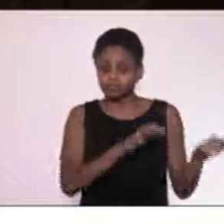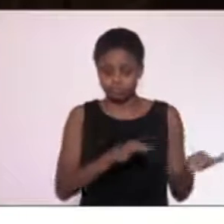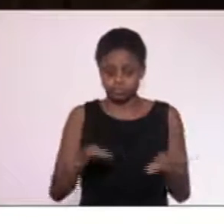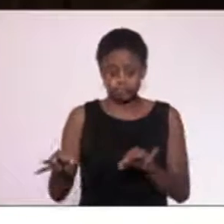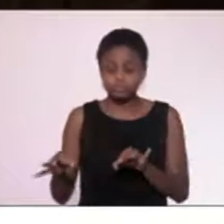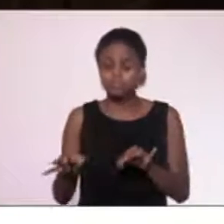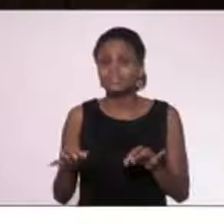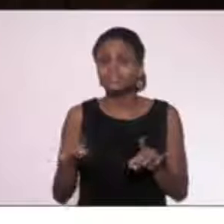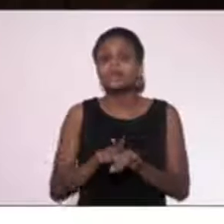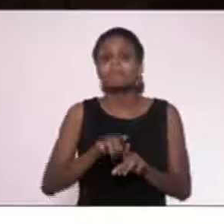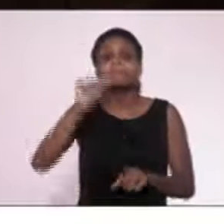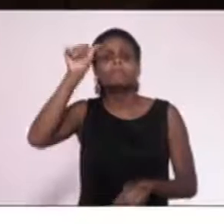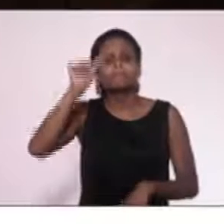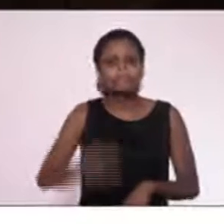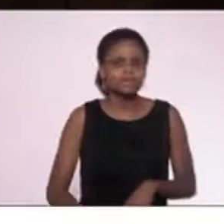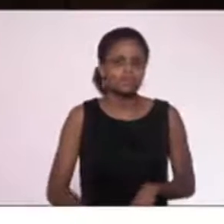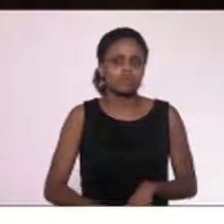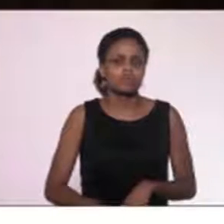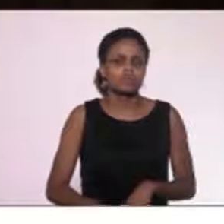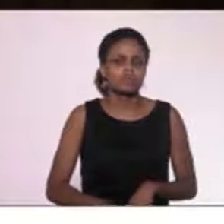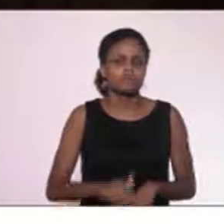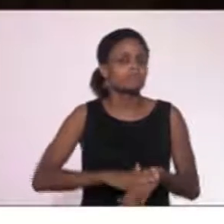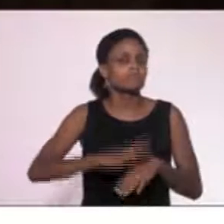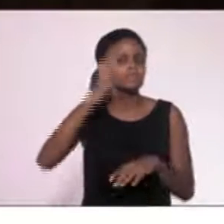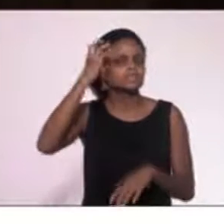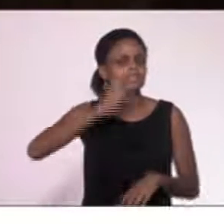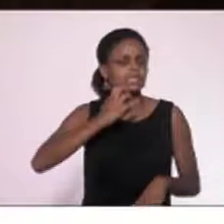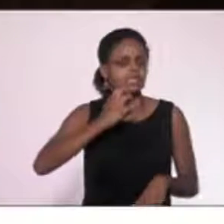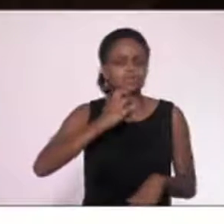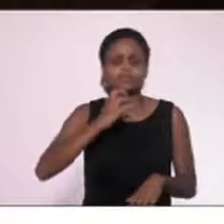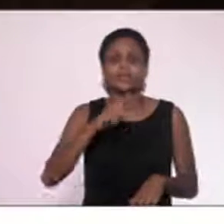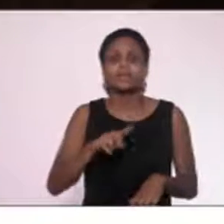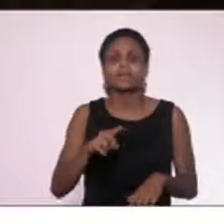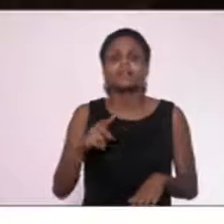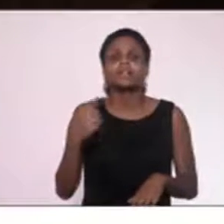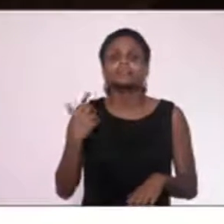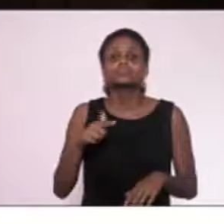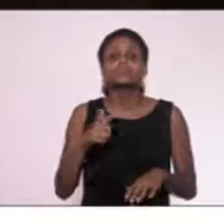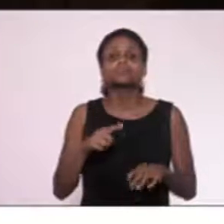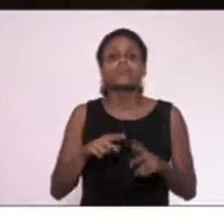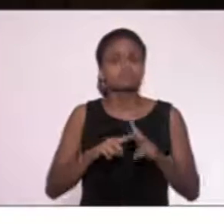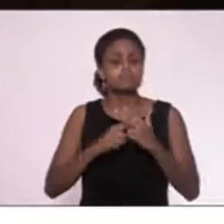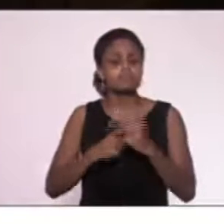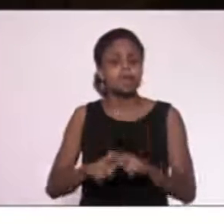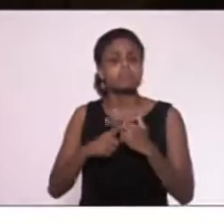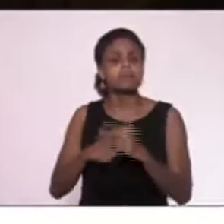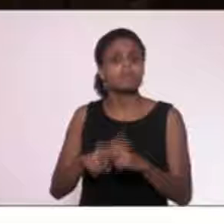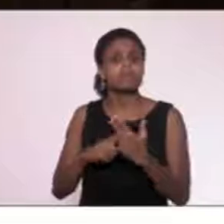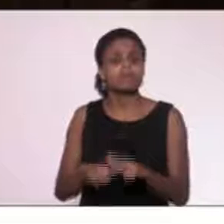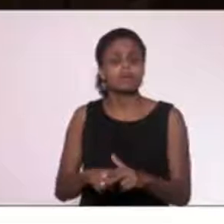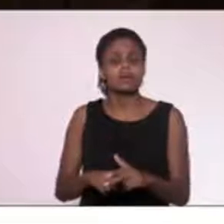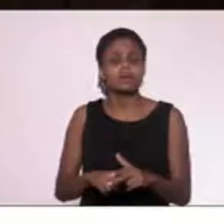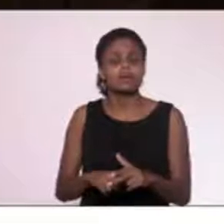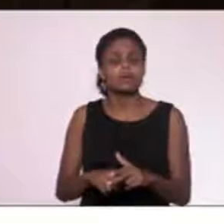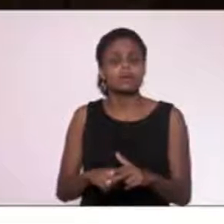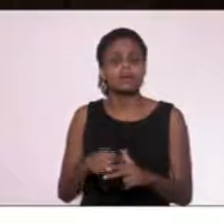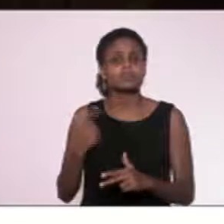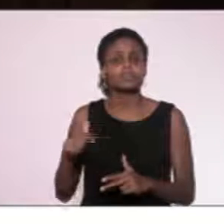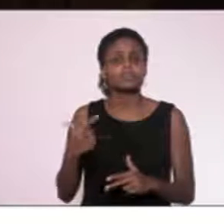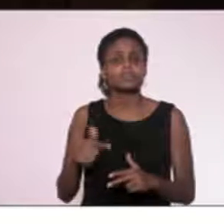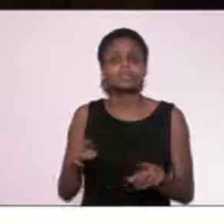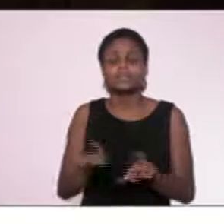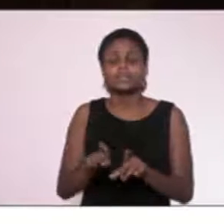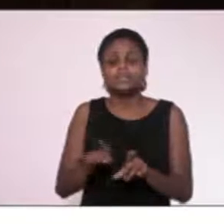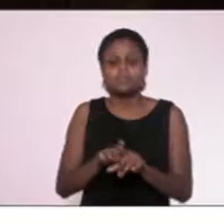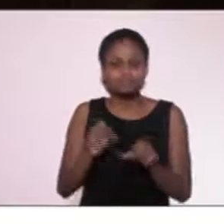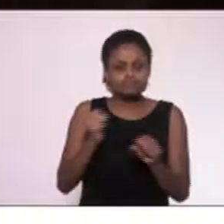e, pior e mais grave ainda, ela não faz nem a manutenção, nem tampouco a